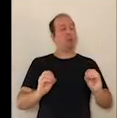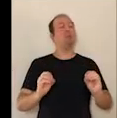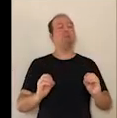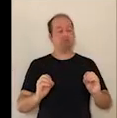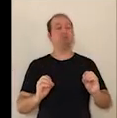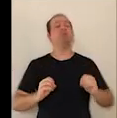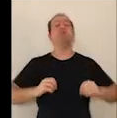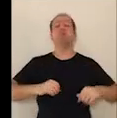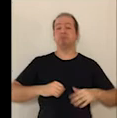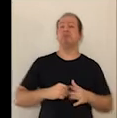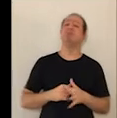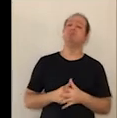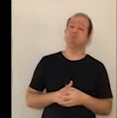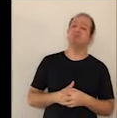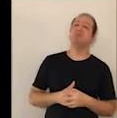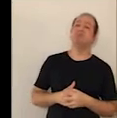mãos.